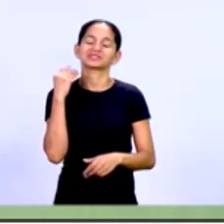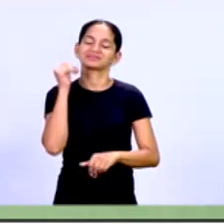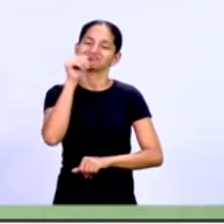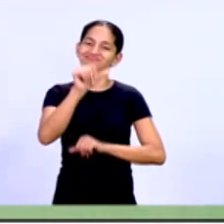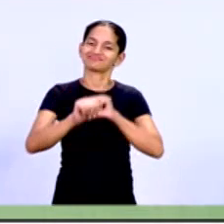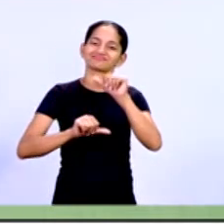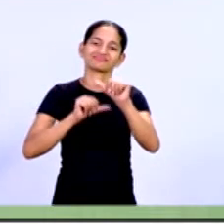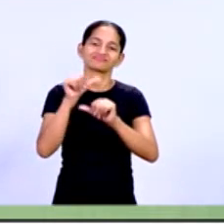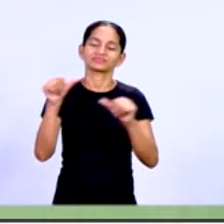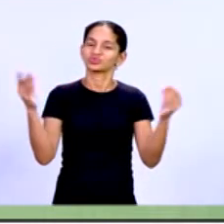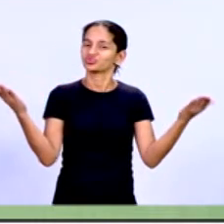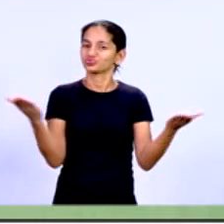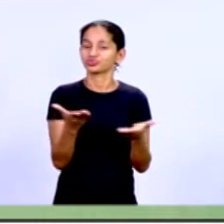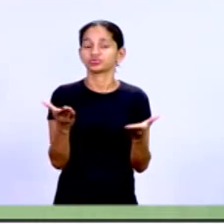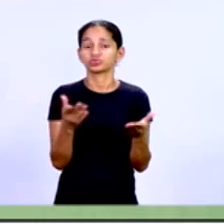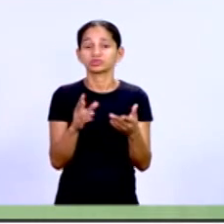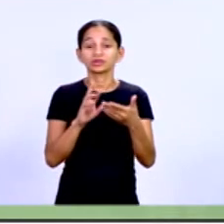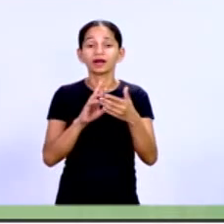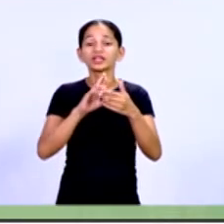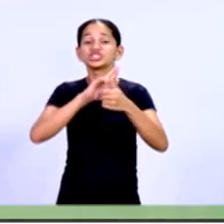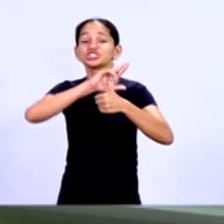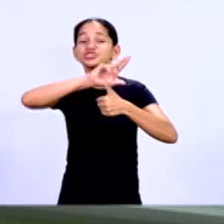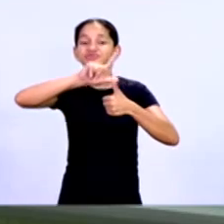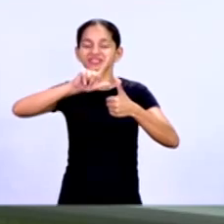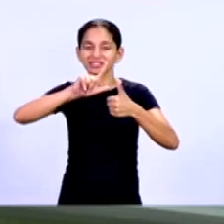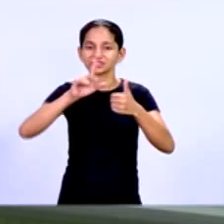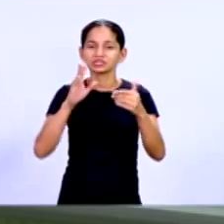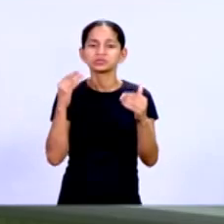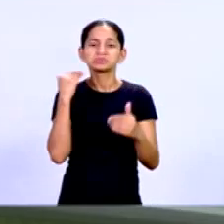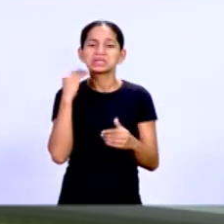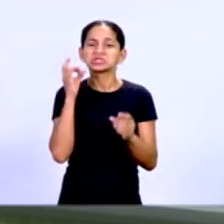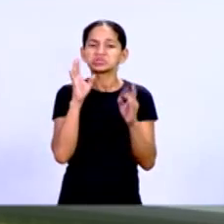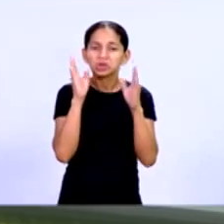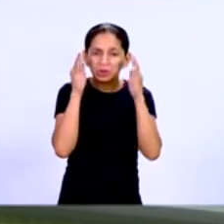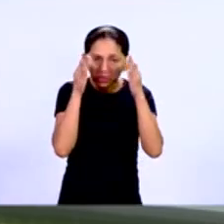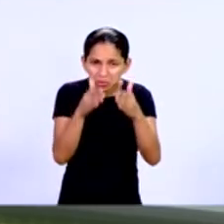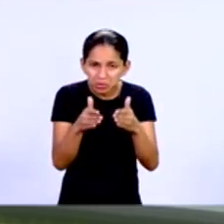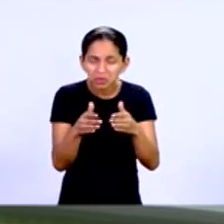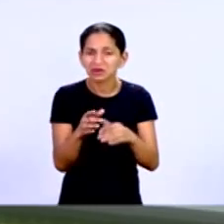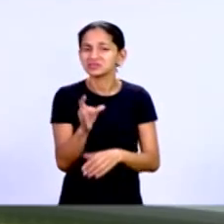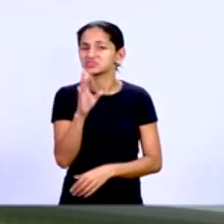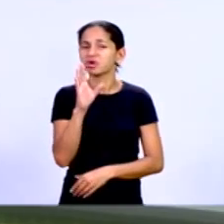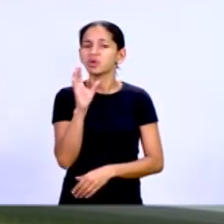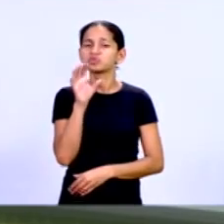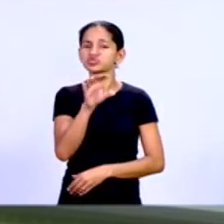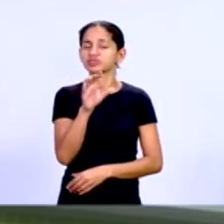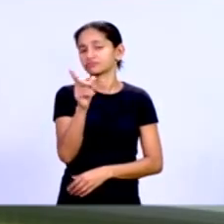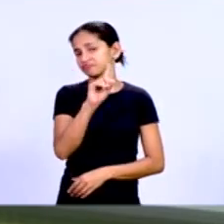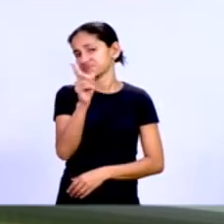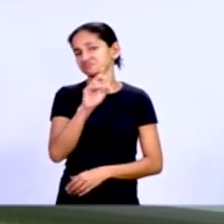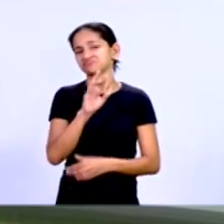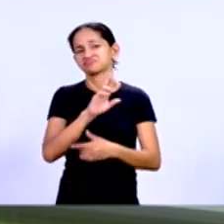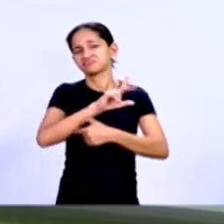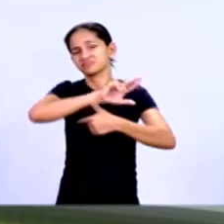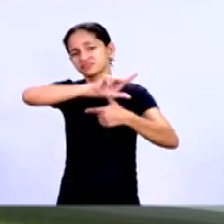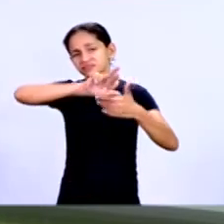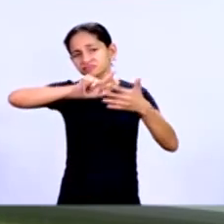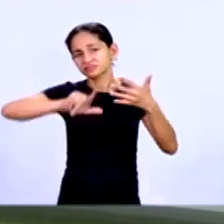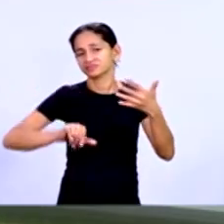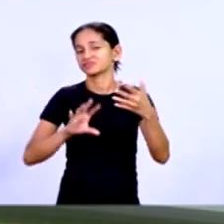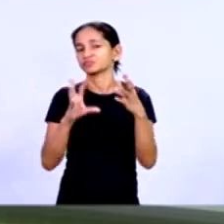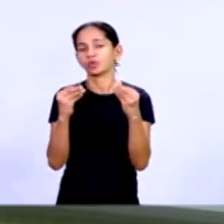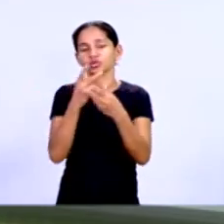comercial, puramente comercial, para o banco múltiplo, em que ele não efetua uma única transação. Na verdade, ele está aberto para efetuar